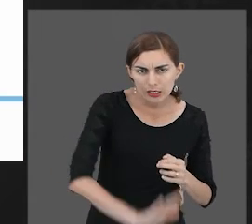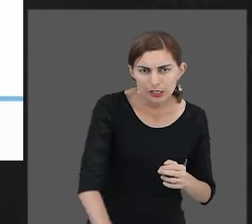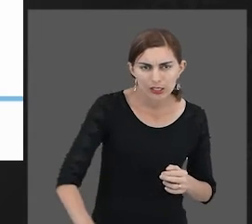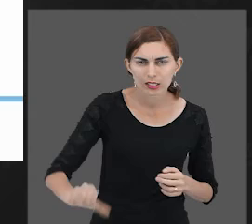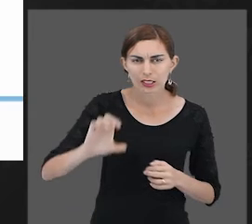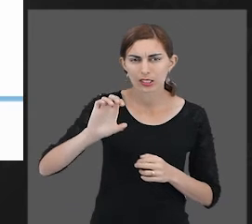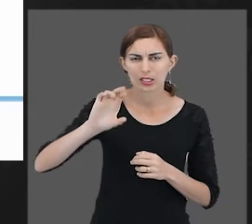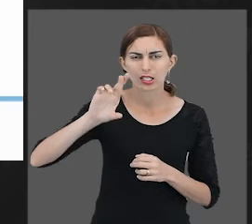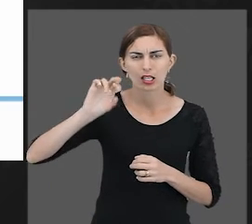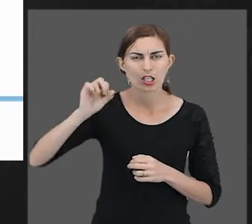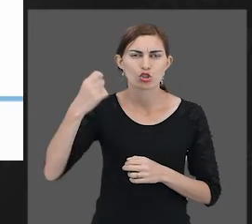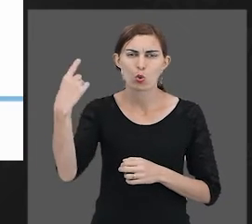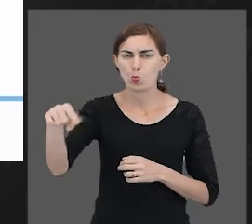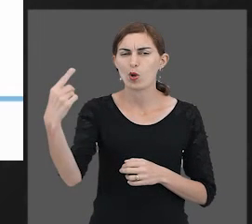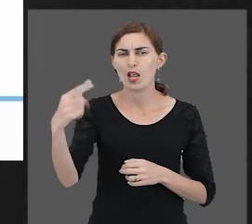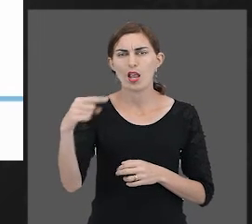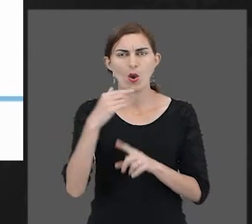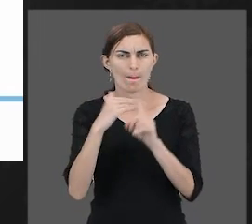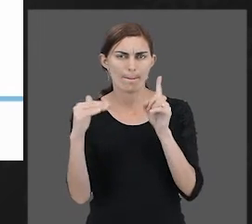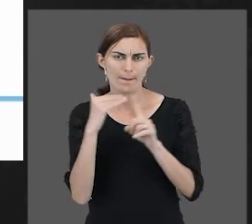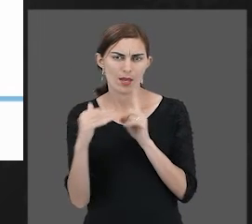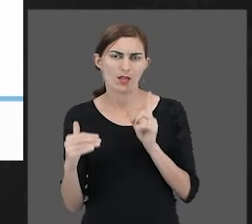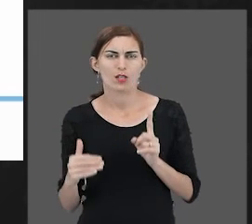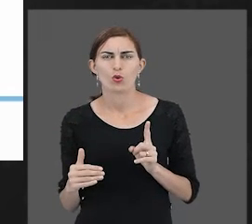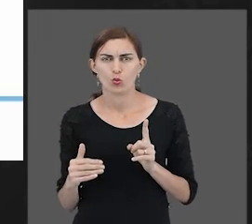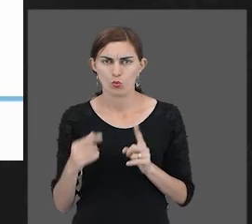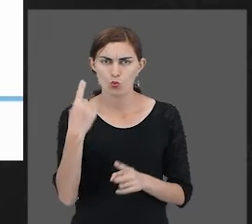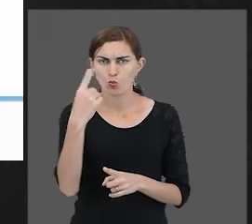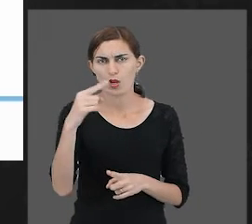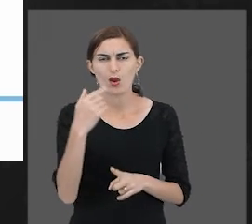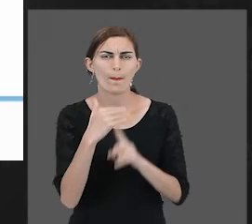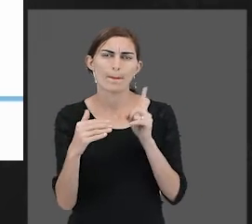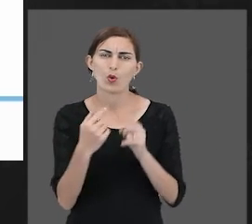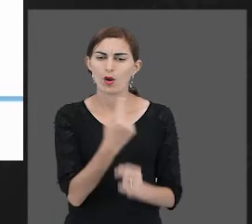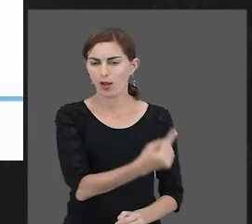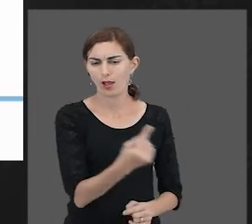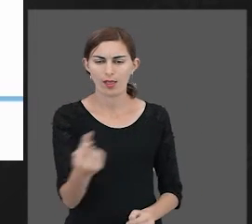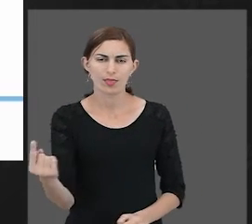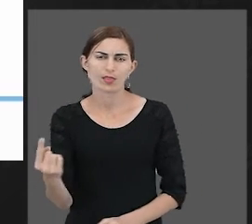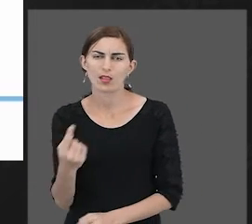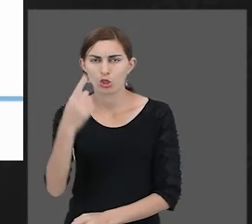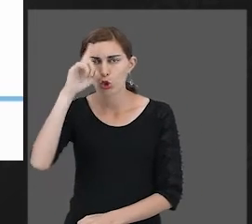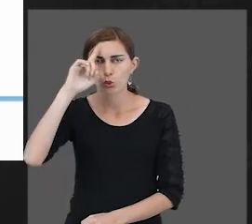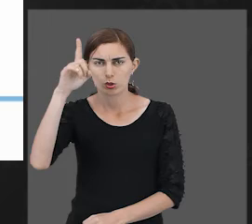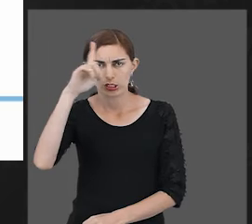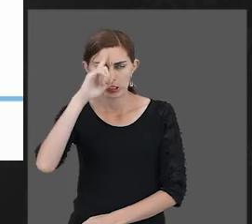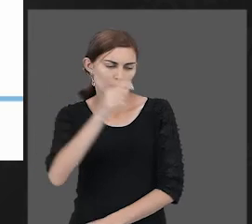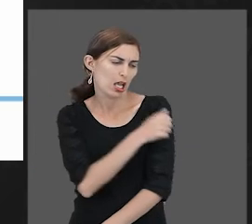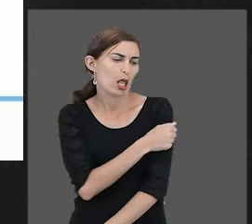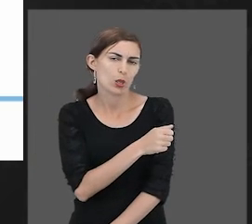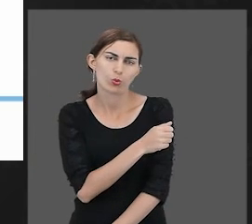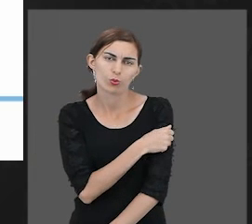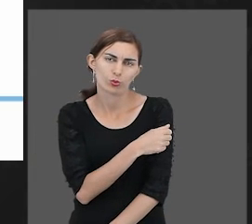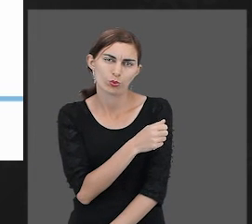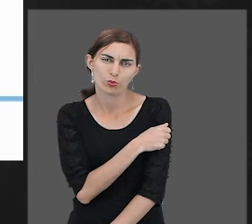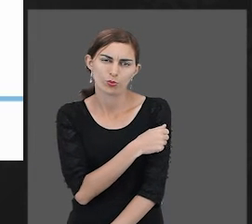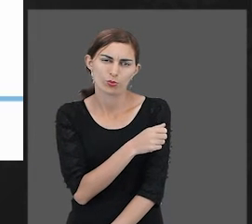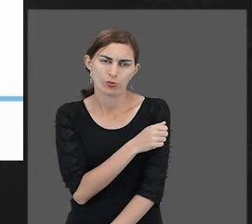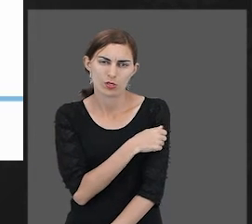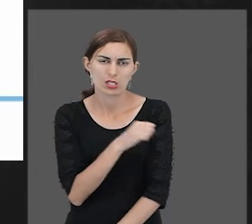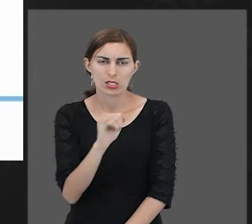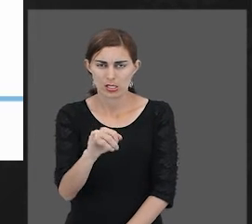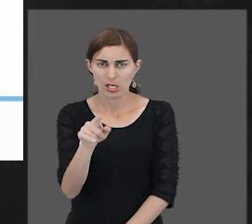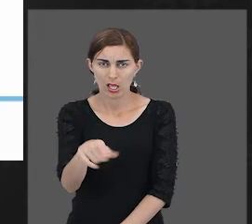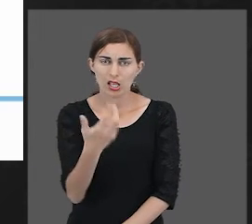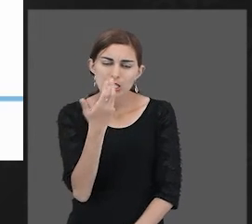ele possui valor de R$1, então se eu tenho um aluno numa creche, eu vou receber R$1 por dia para aquele aluno. Se